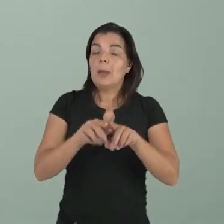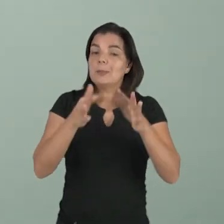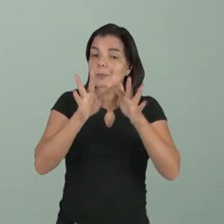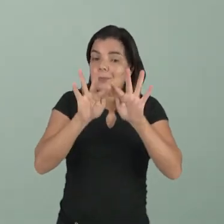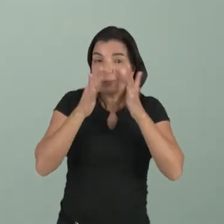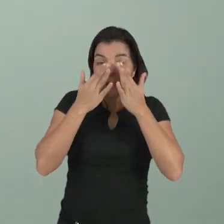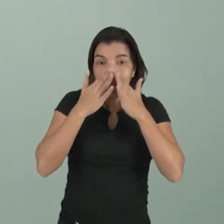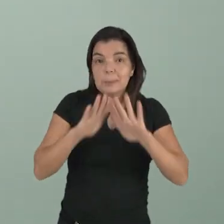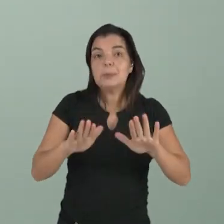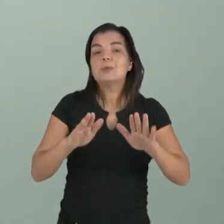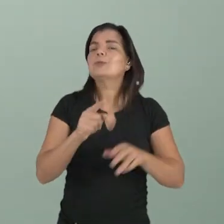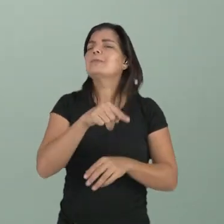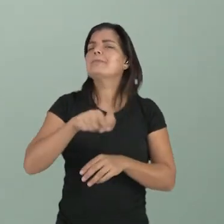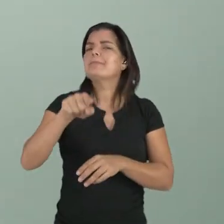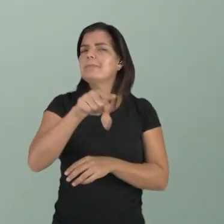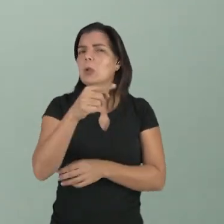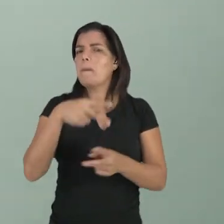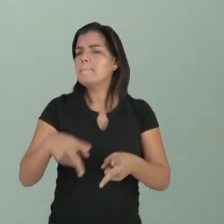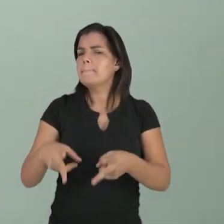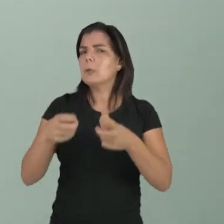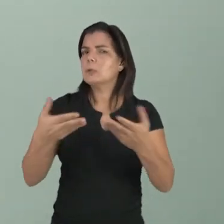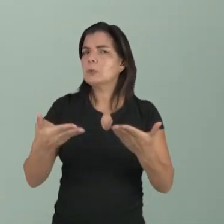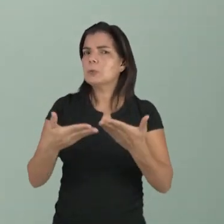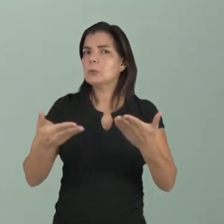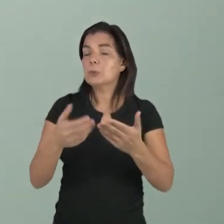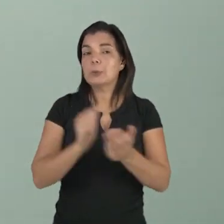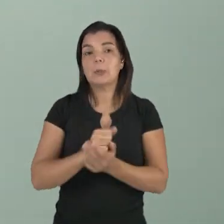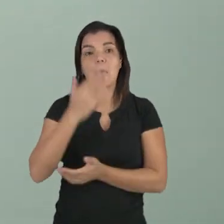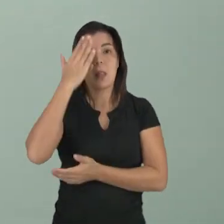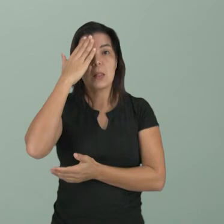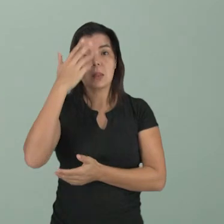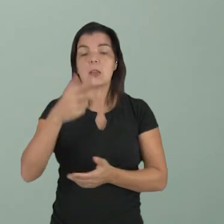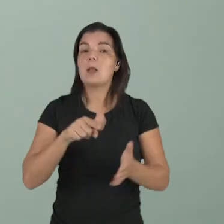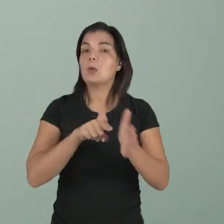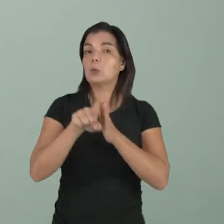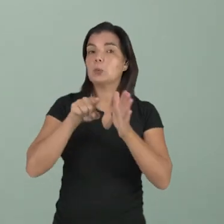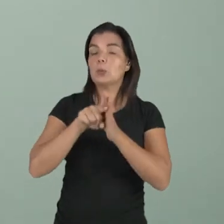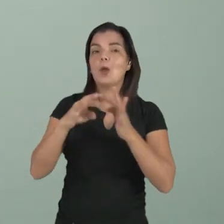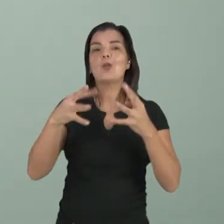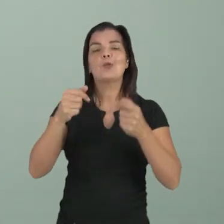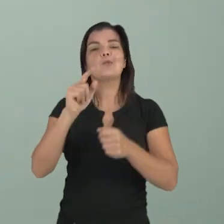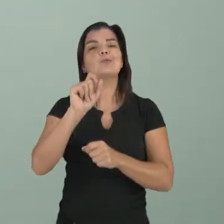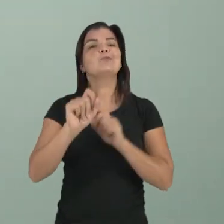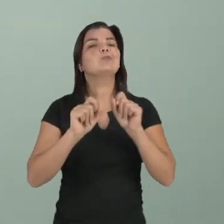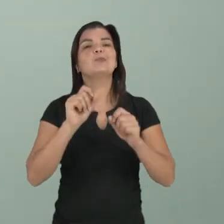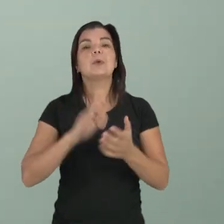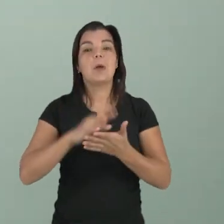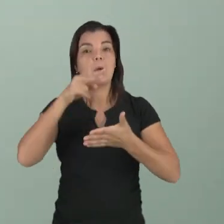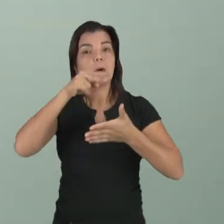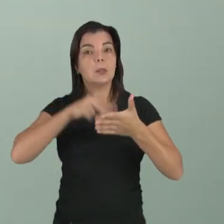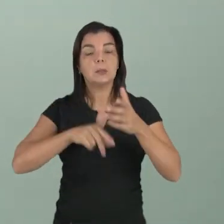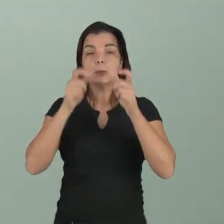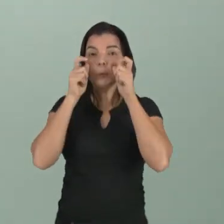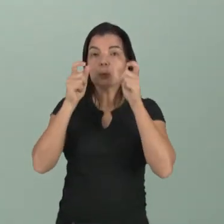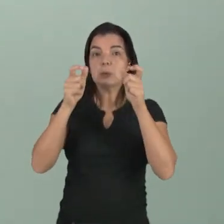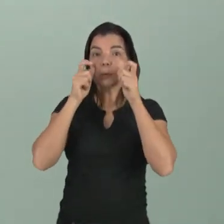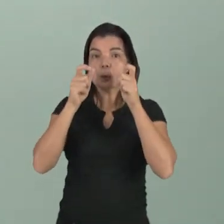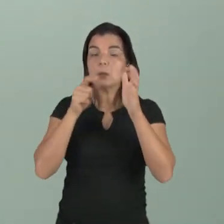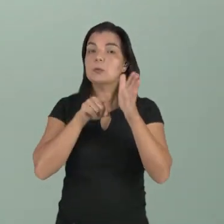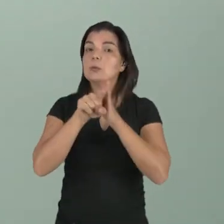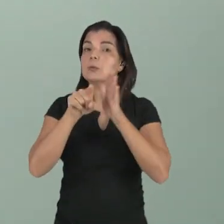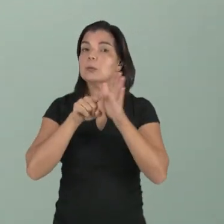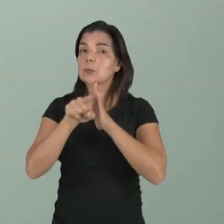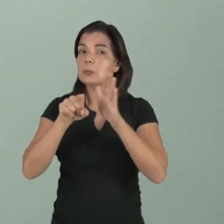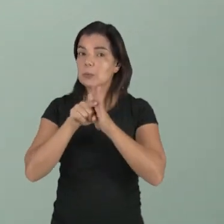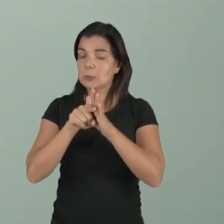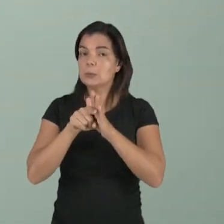carente, tá bom? O que é que você percebeu hoje, interpretando essas questões? Que tudo é uma questão de você ler com atenção os